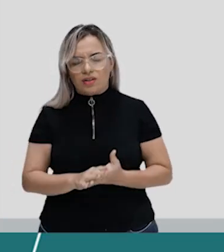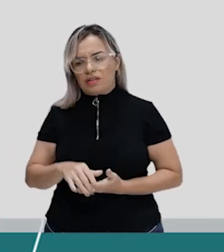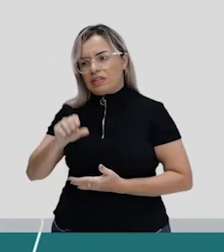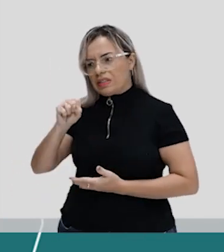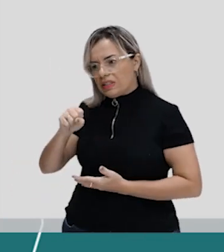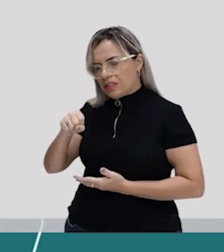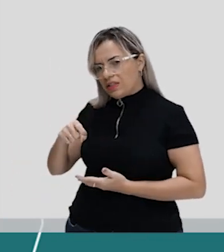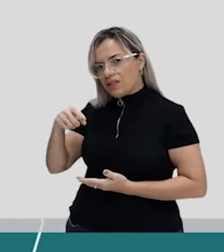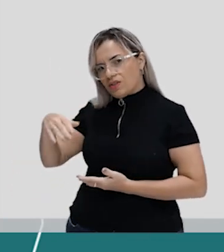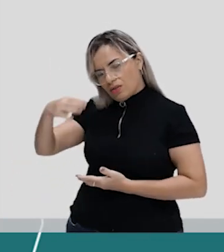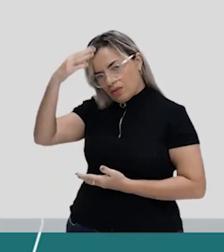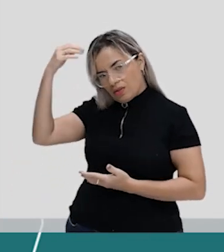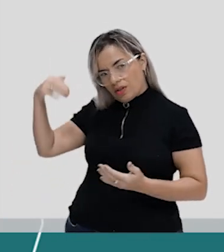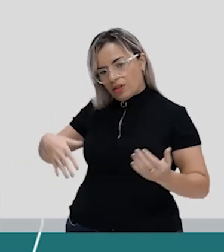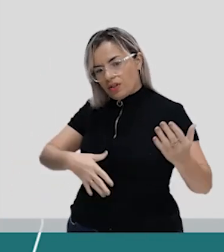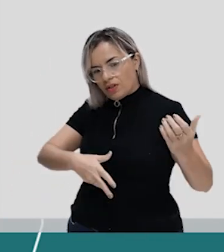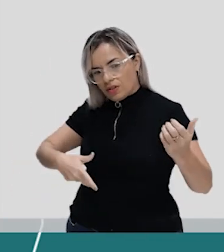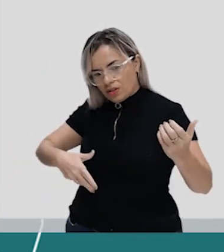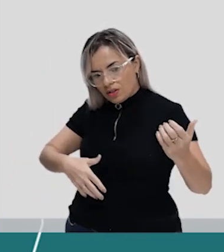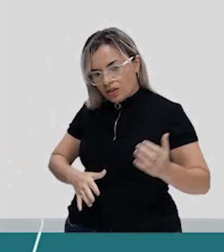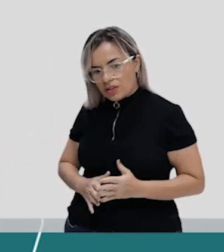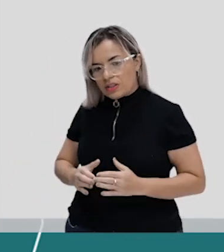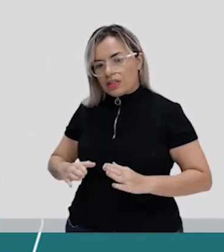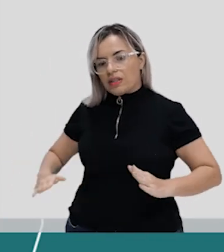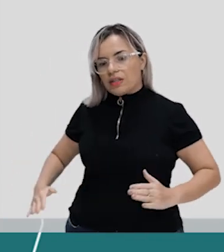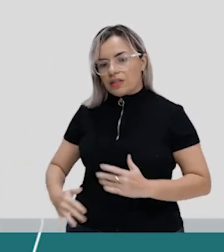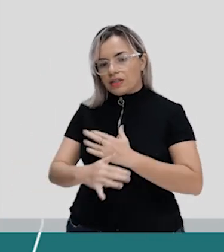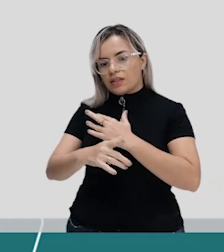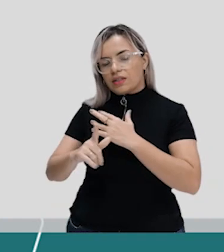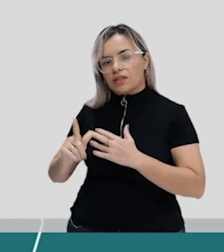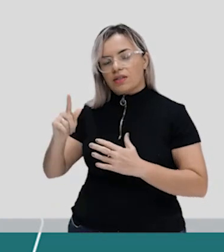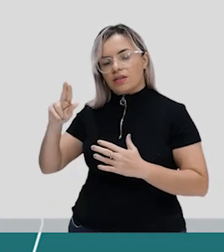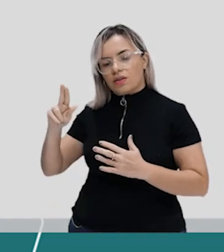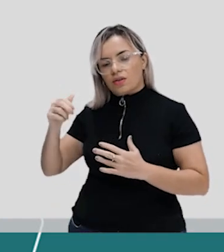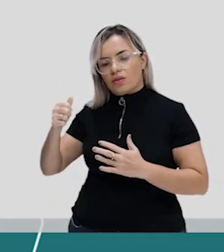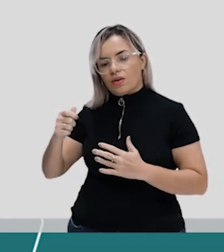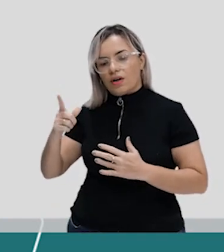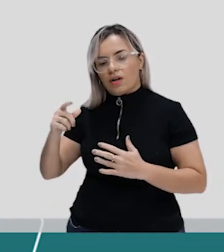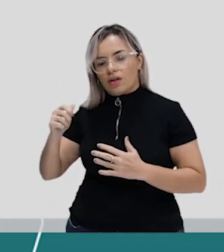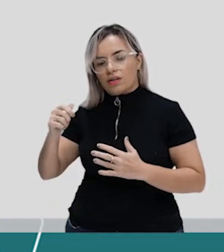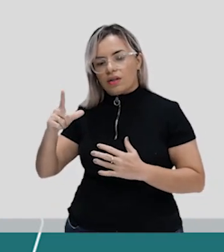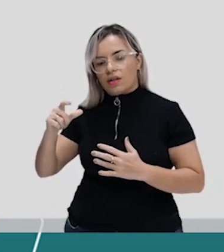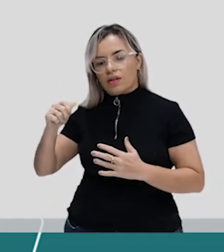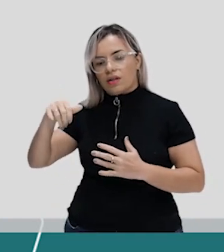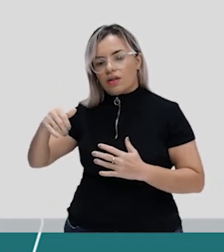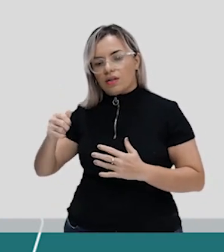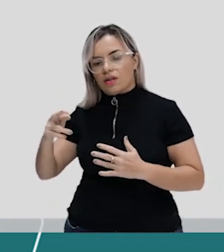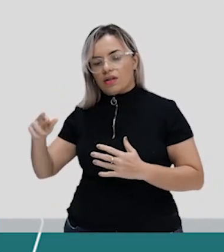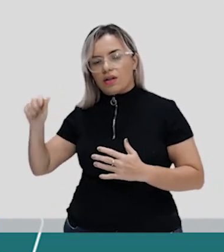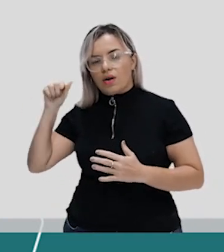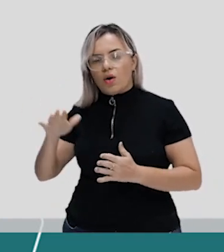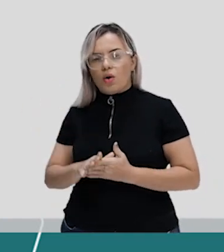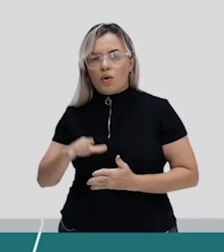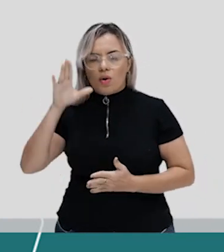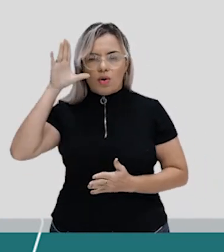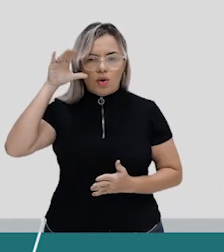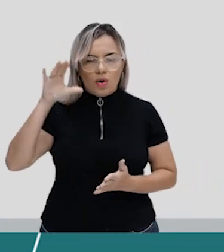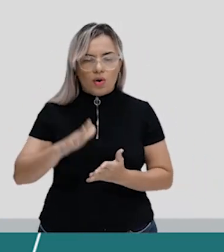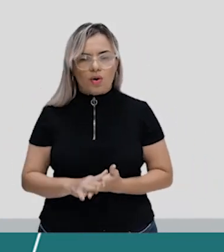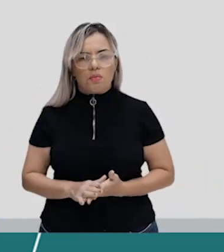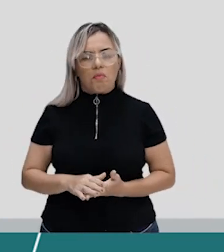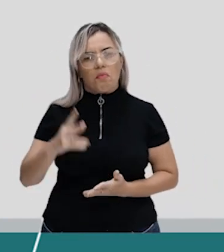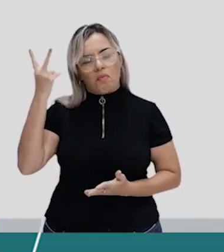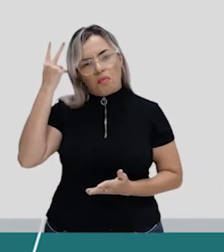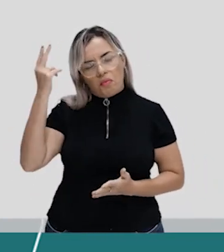de Guadalajara. Tá? Então, uma curiosidade é que, geralmente, quando as pessoas se apresentam